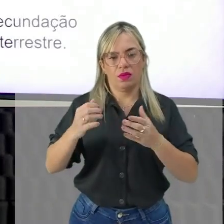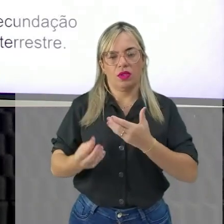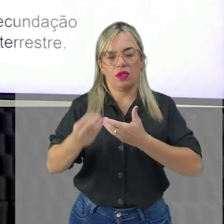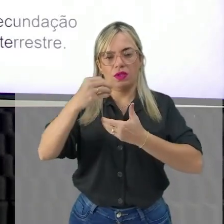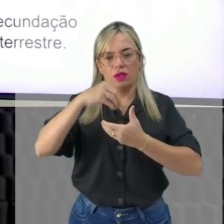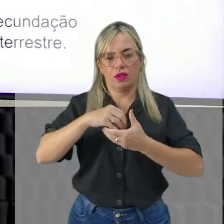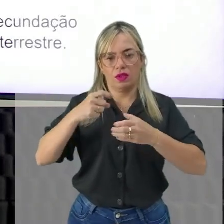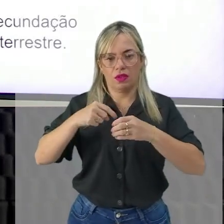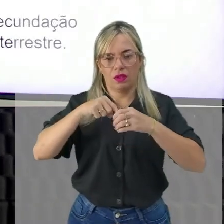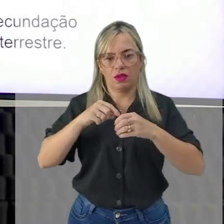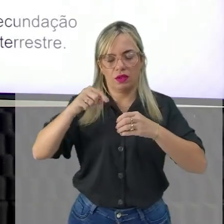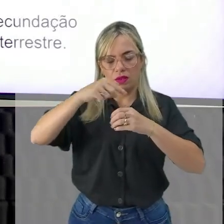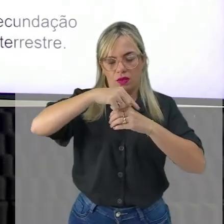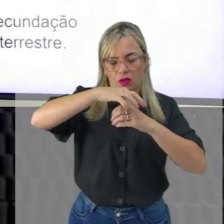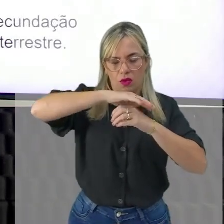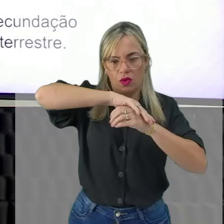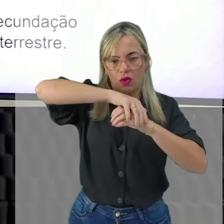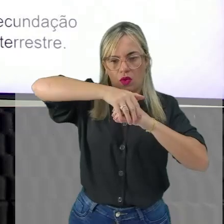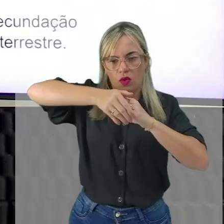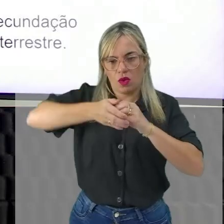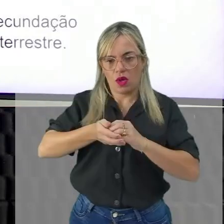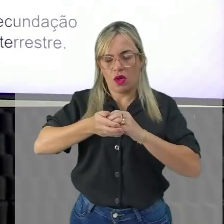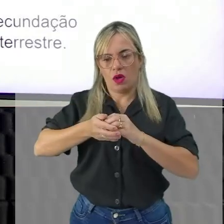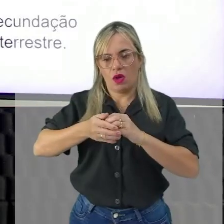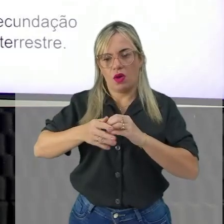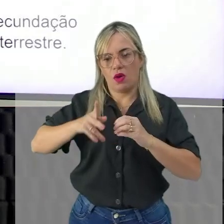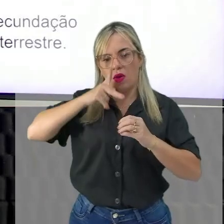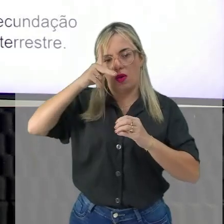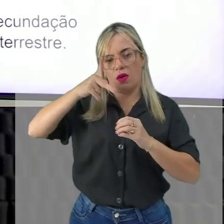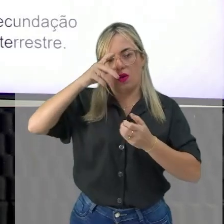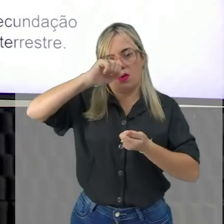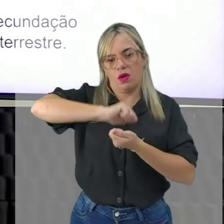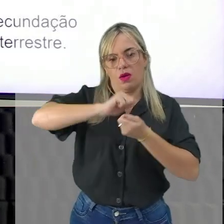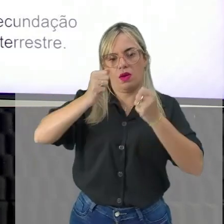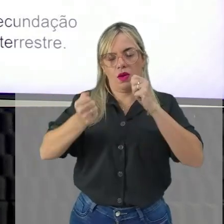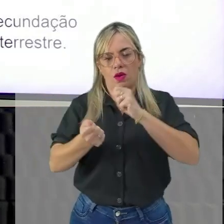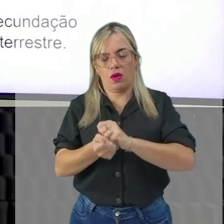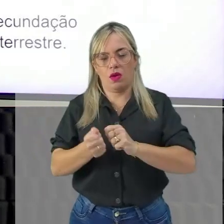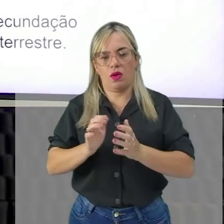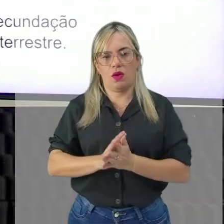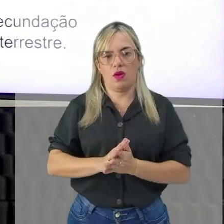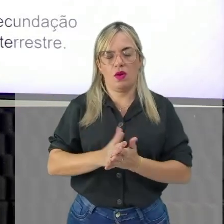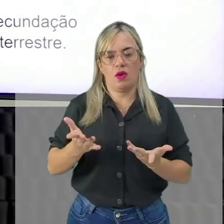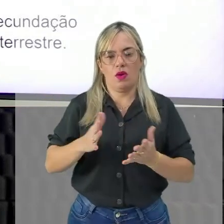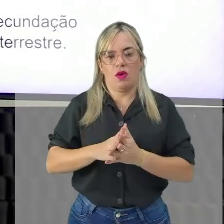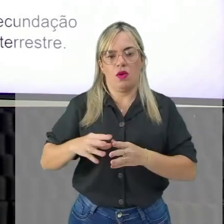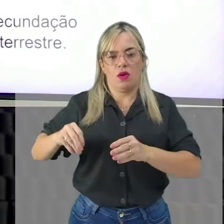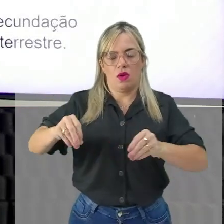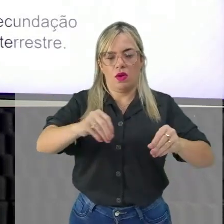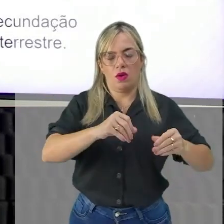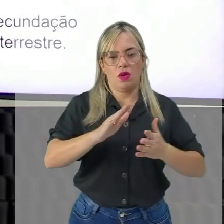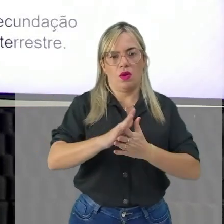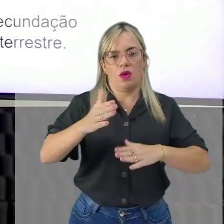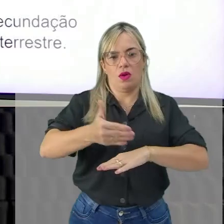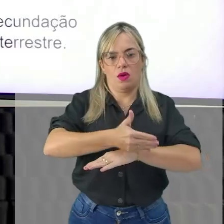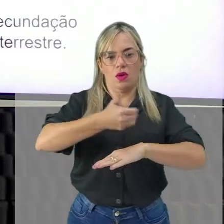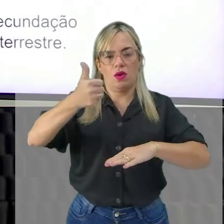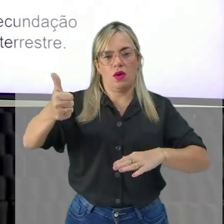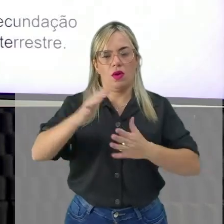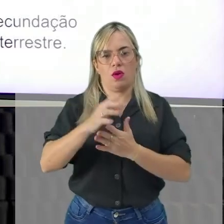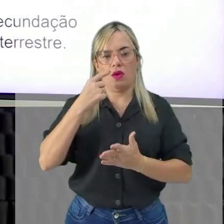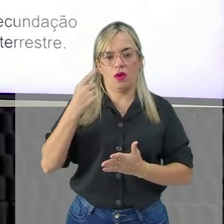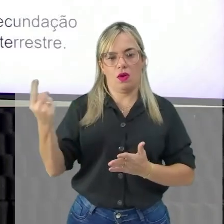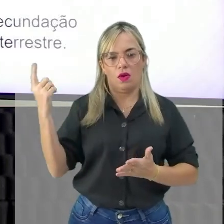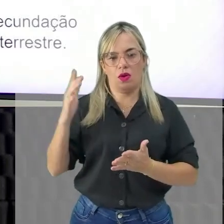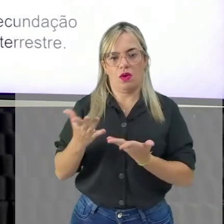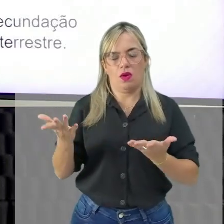e o ovo com casca resistente como adaptação ao meio terrestre é a alternativa que melhor se adequa. Por quê?